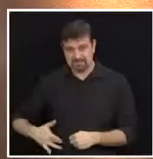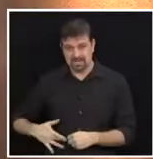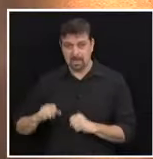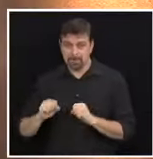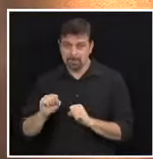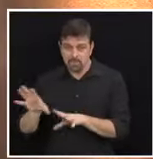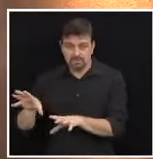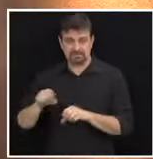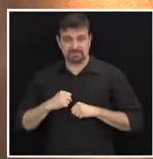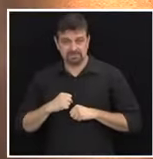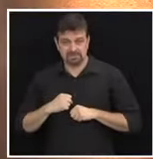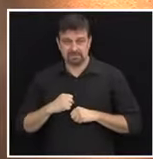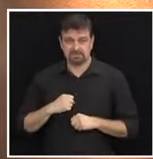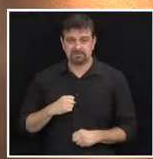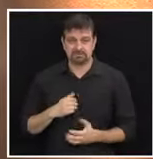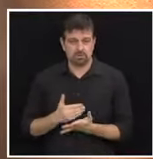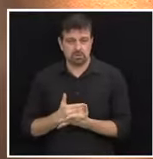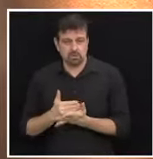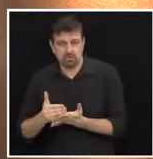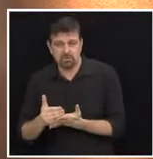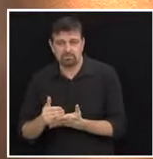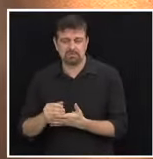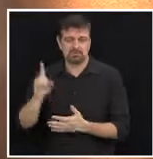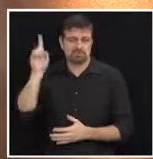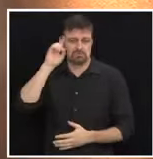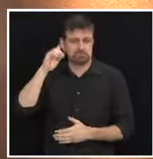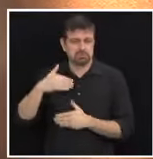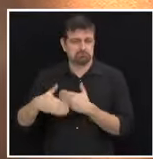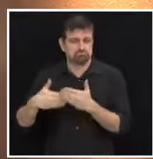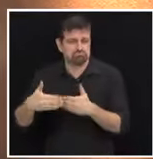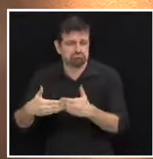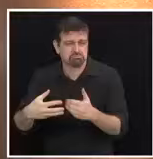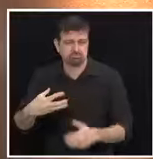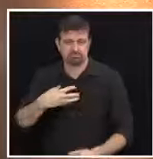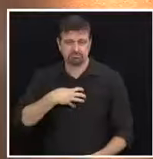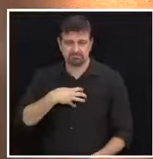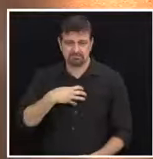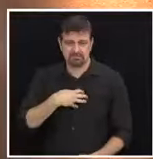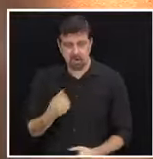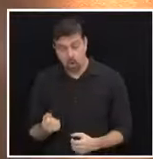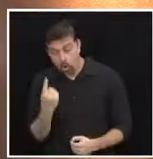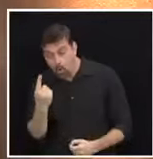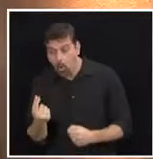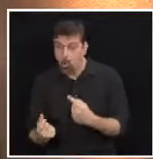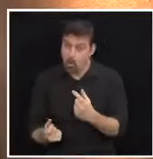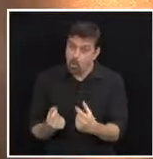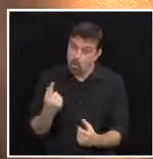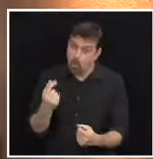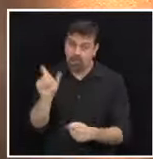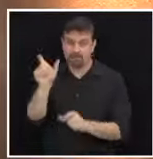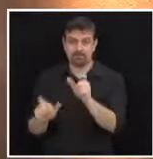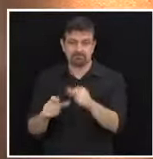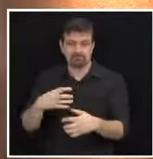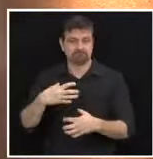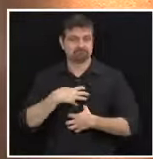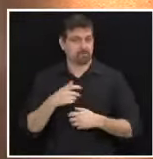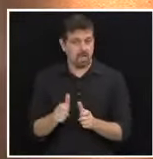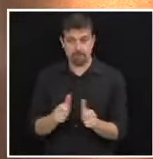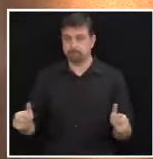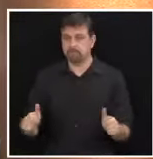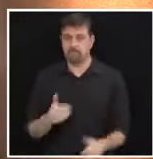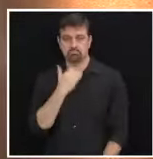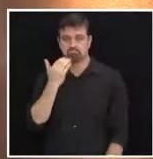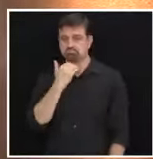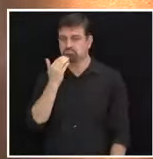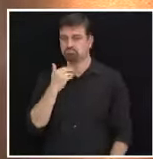um quadro agudo da doença, e geralmente, e é um número pequeno que tem esse quadro agudo, a maioria não tem esse